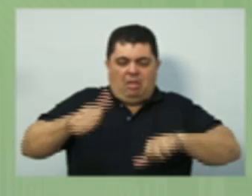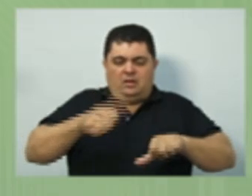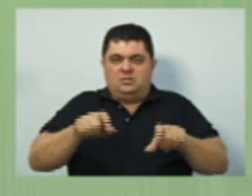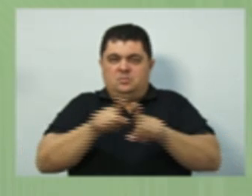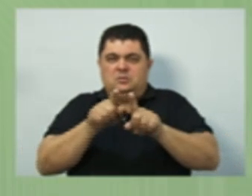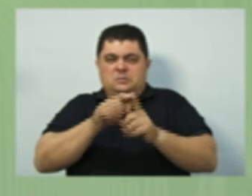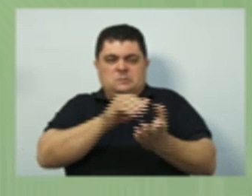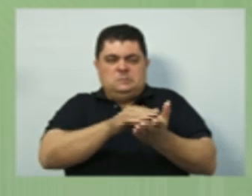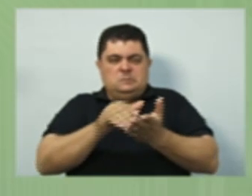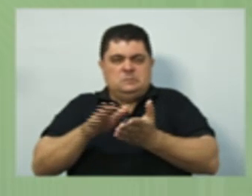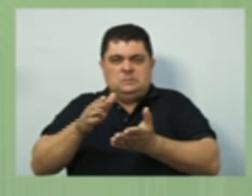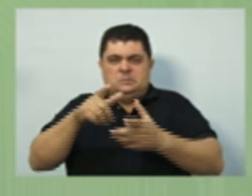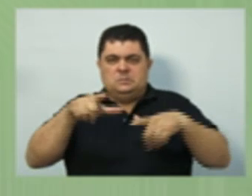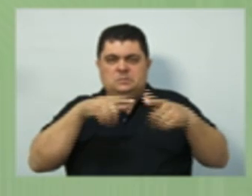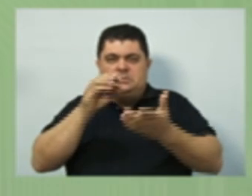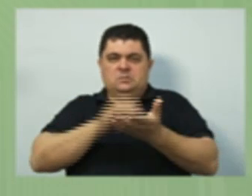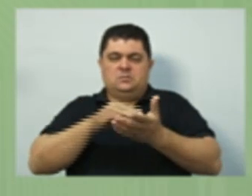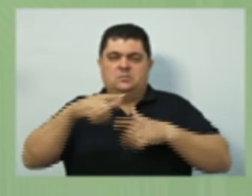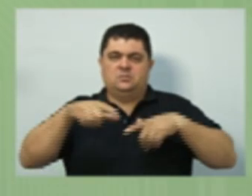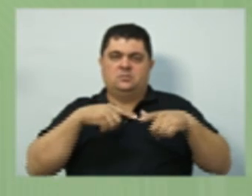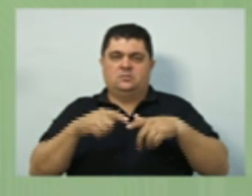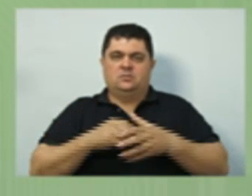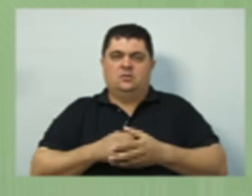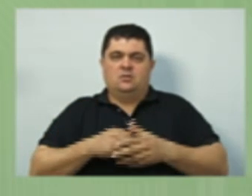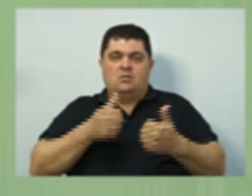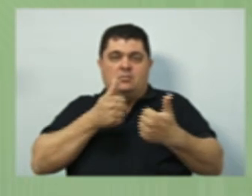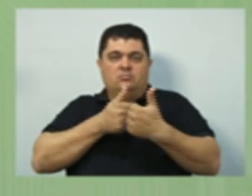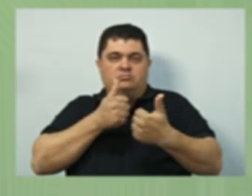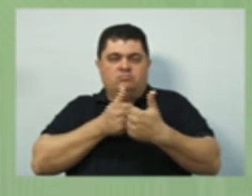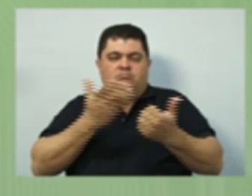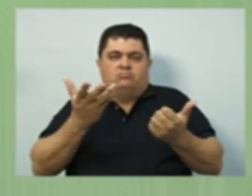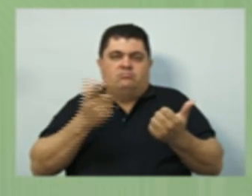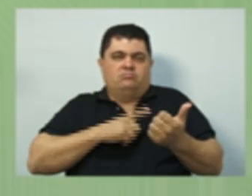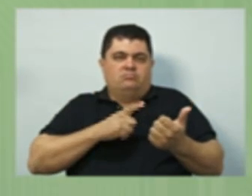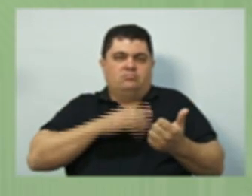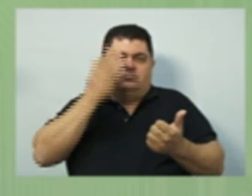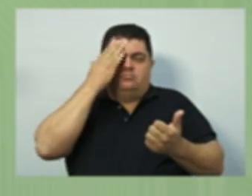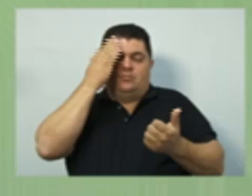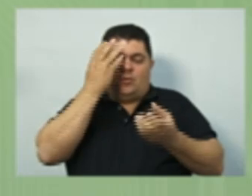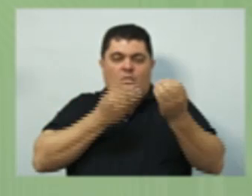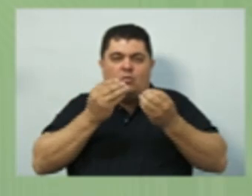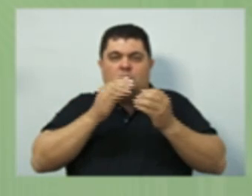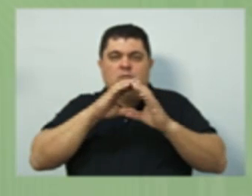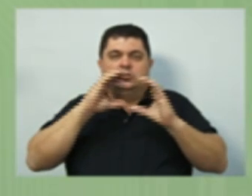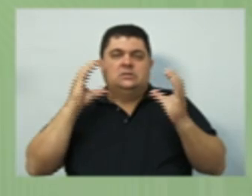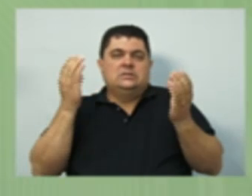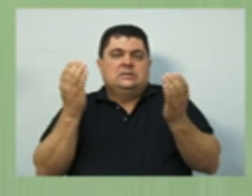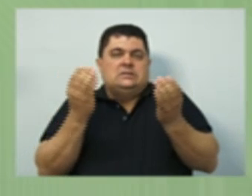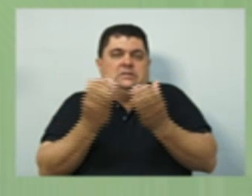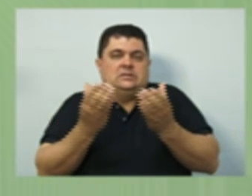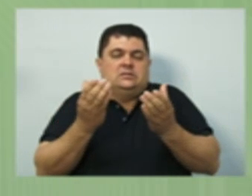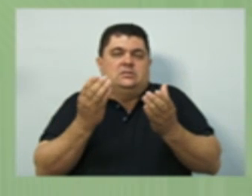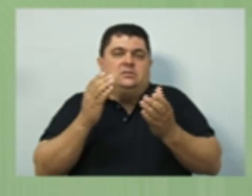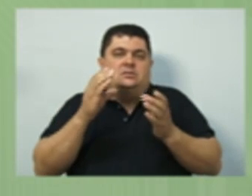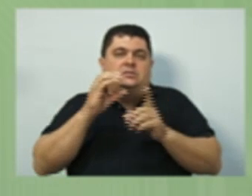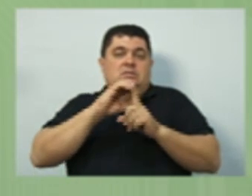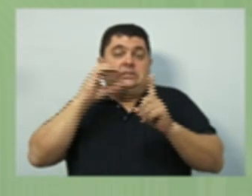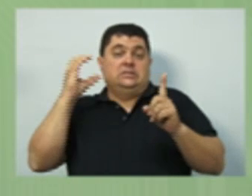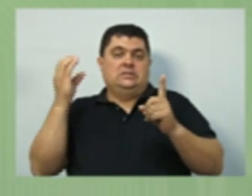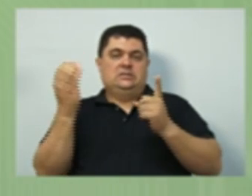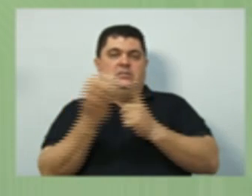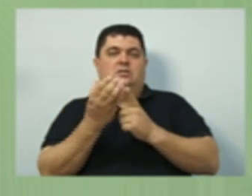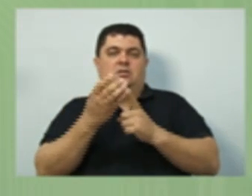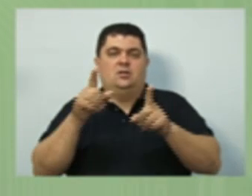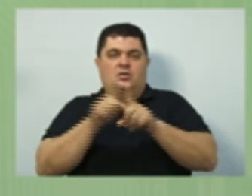desemprego. Também iremos aproximar-se da formação para o exercício da cidadania, preconizada pela Lei de Diretrizes